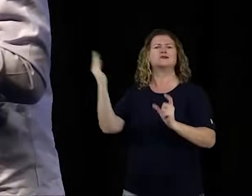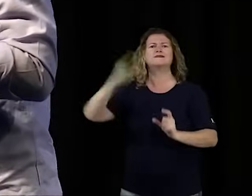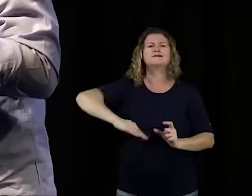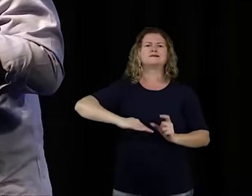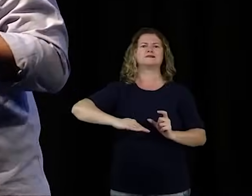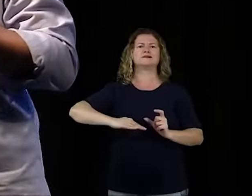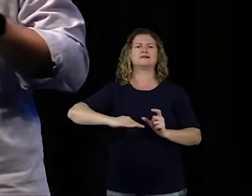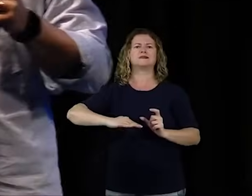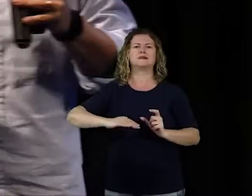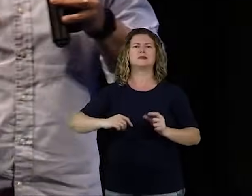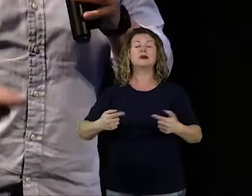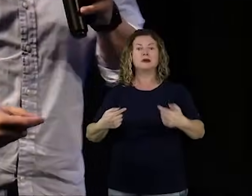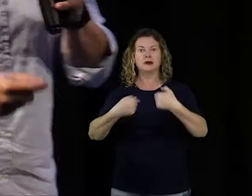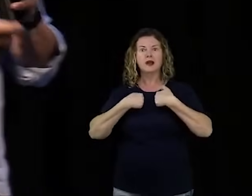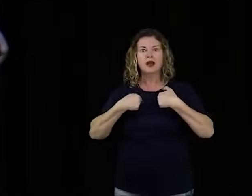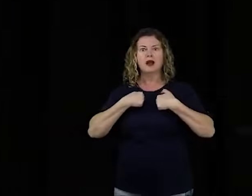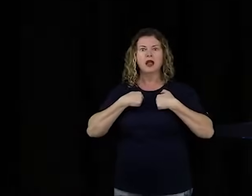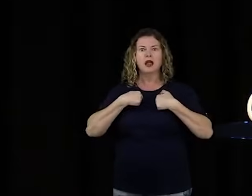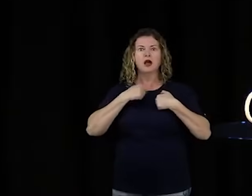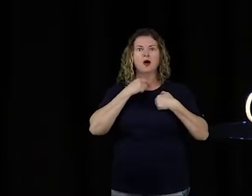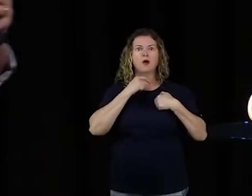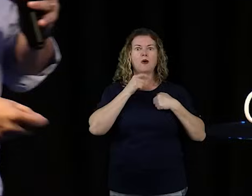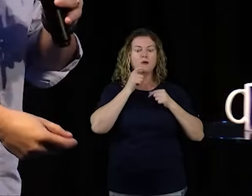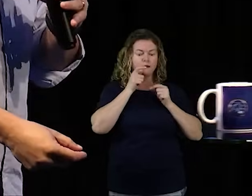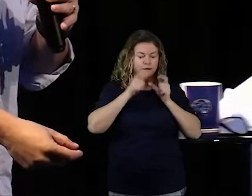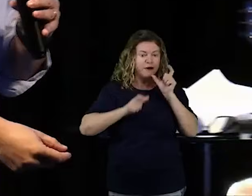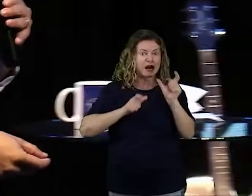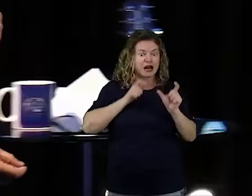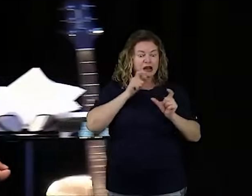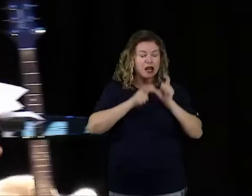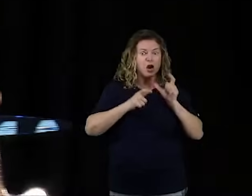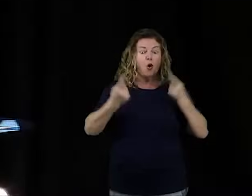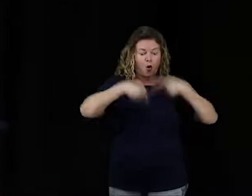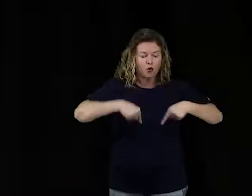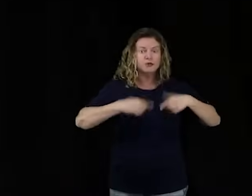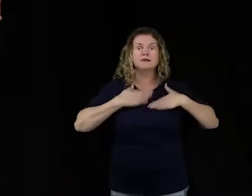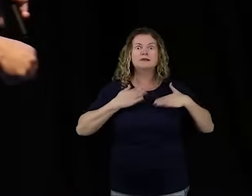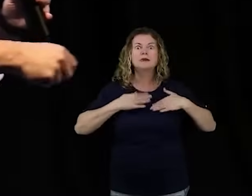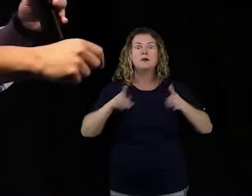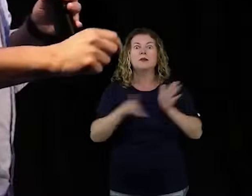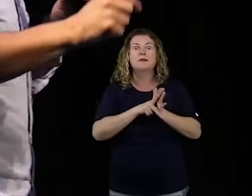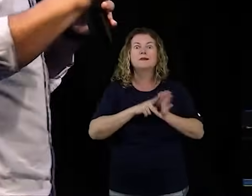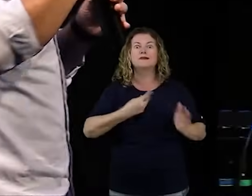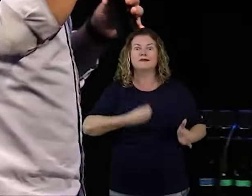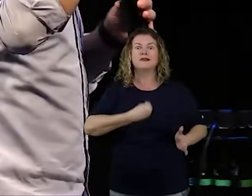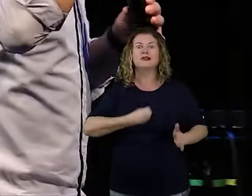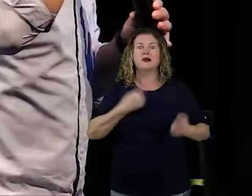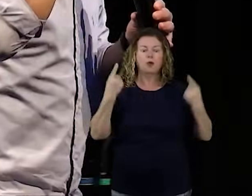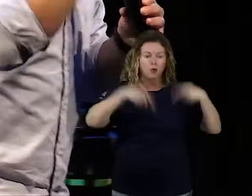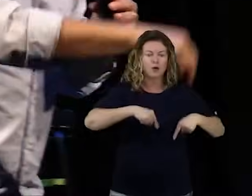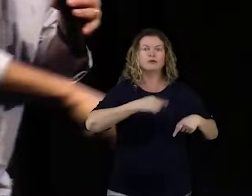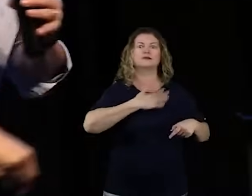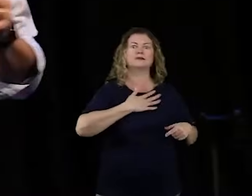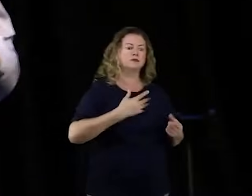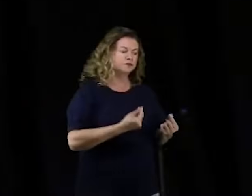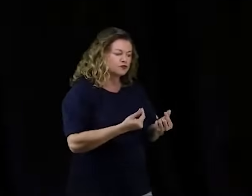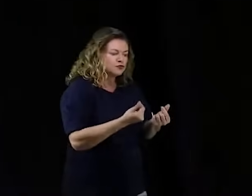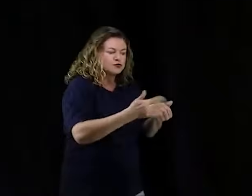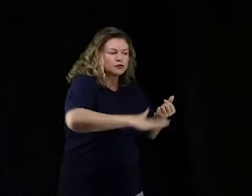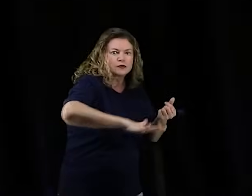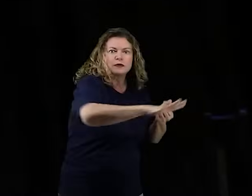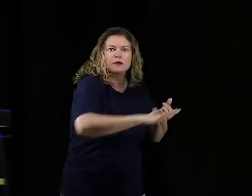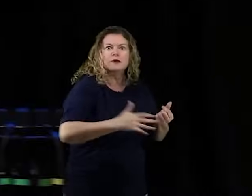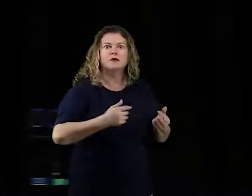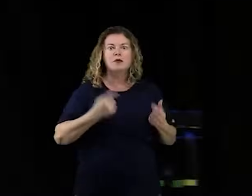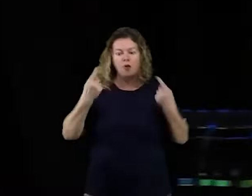que saiu da minha boca contra a minha vida contra as Minhas Finanças contra o meu casamento